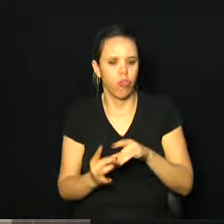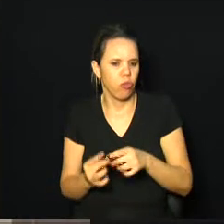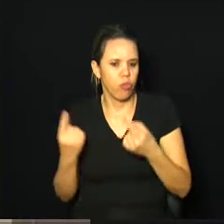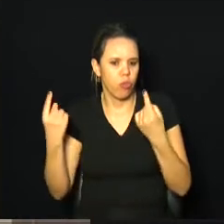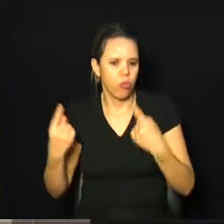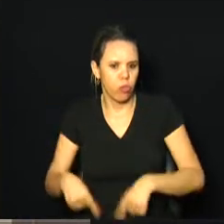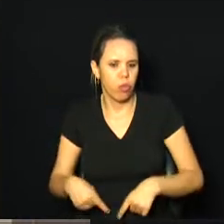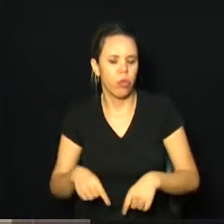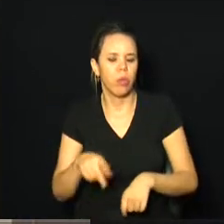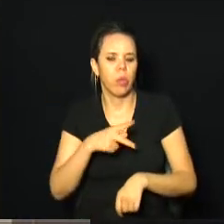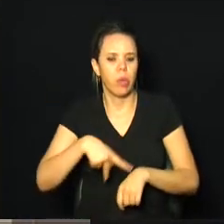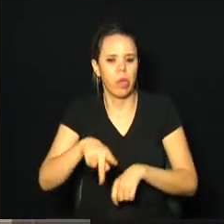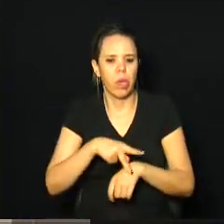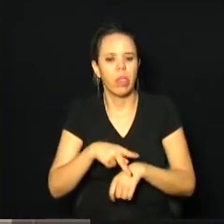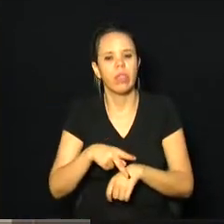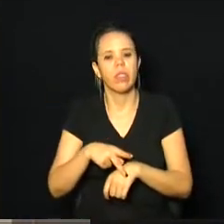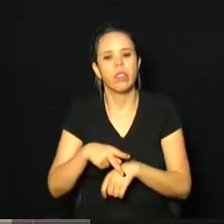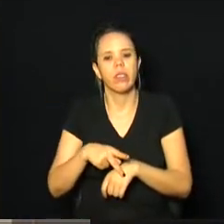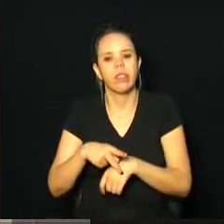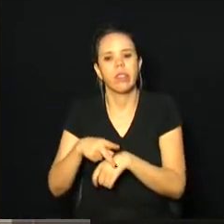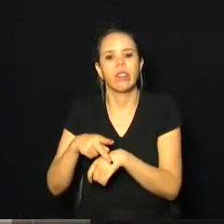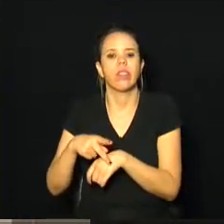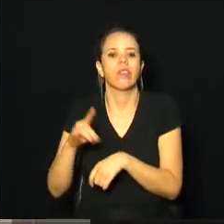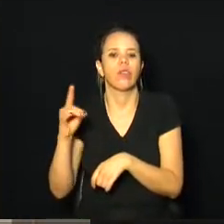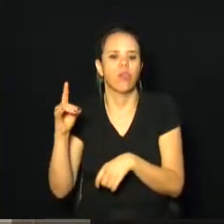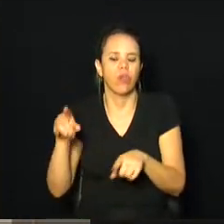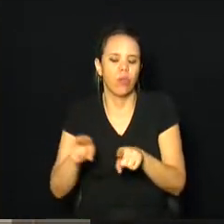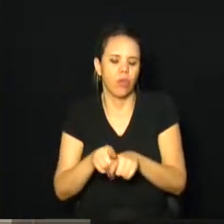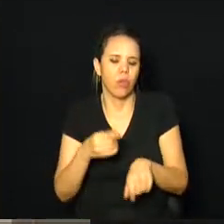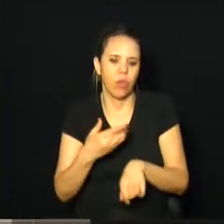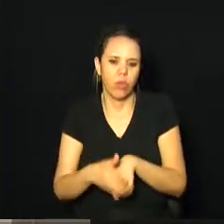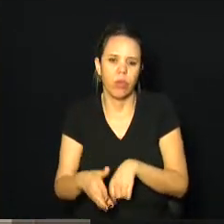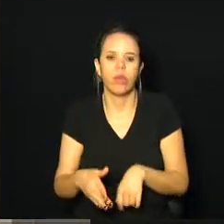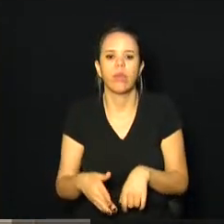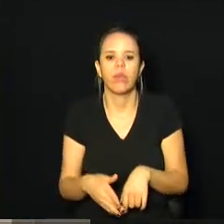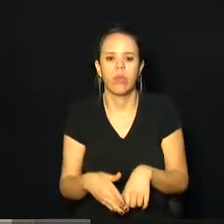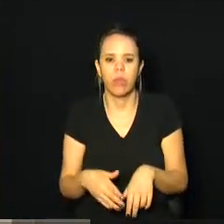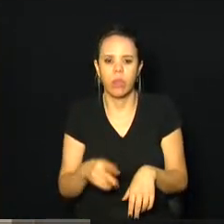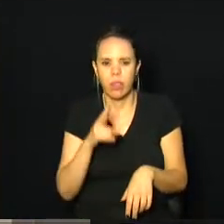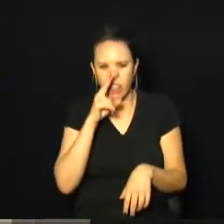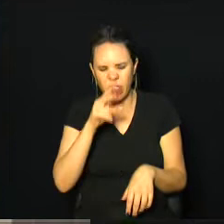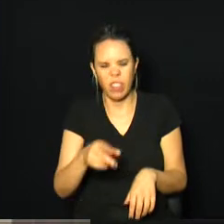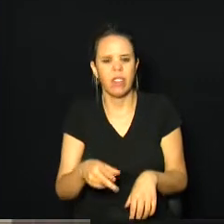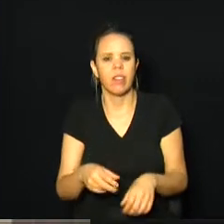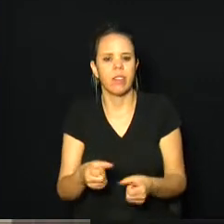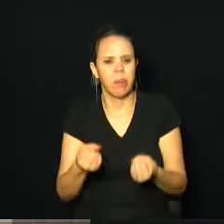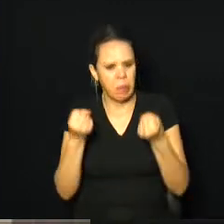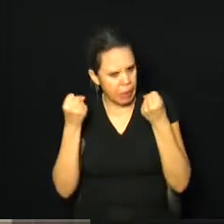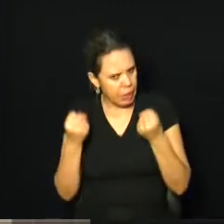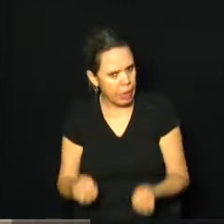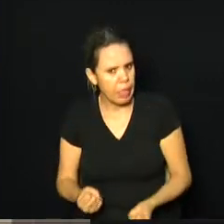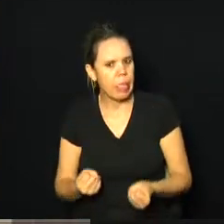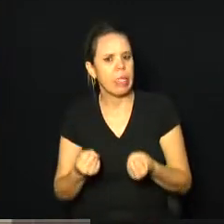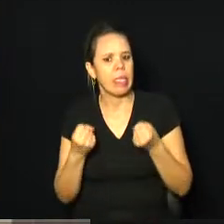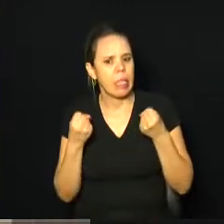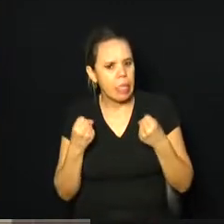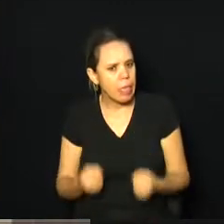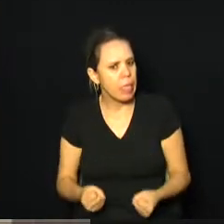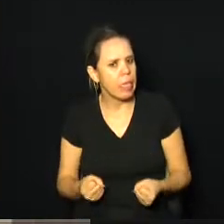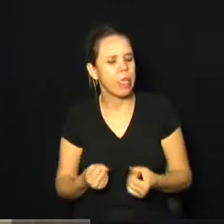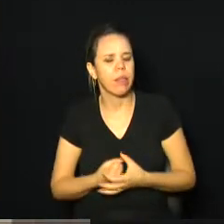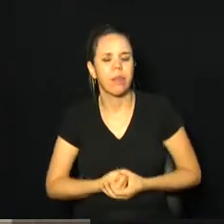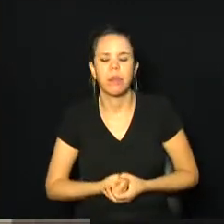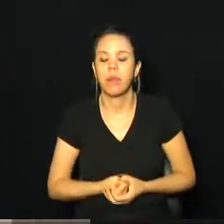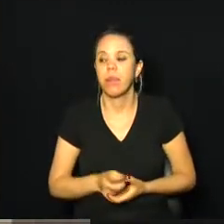os cubanos, e realmente a gente via o treinamento dos caras, era muito, muito puxação de ferro, que a gente chama, né? Uhum. Era peso, peso, peso,